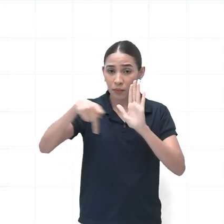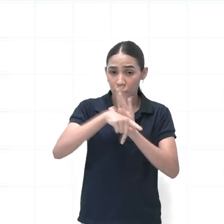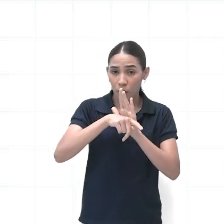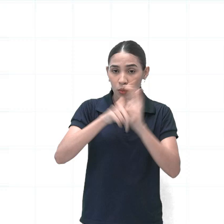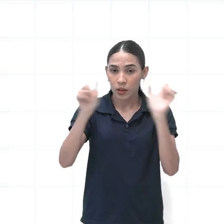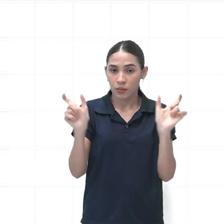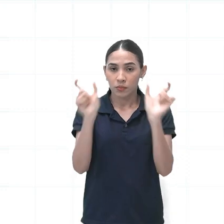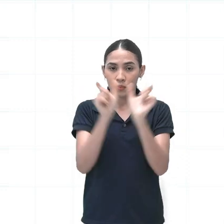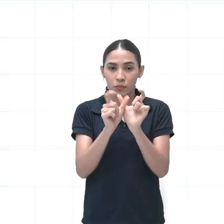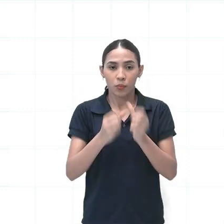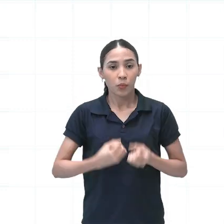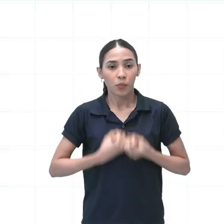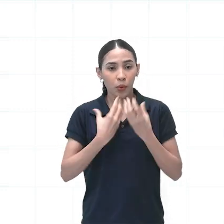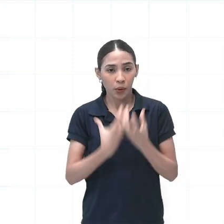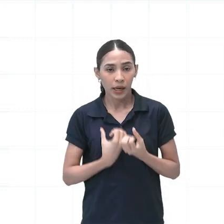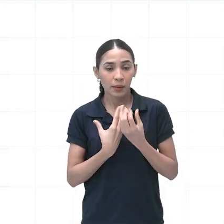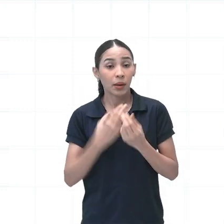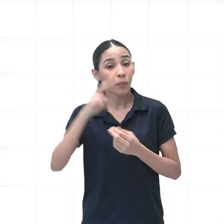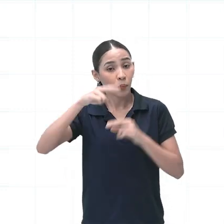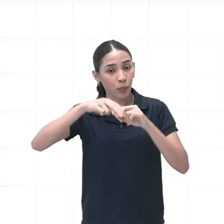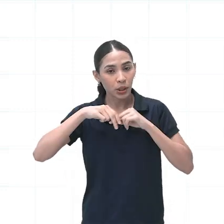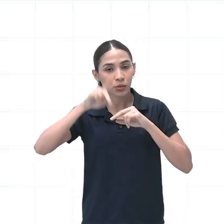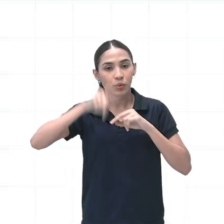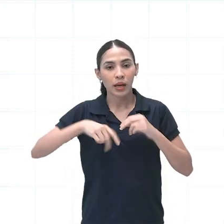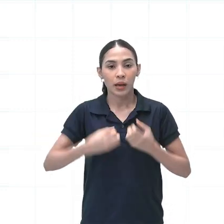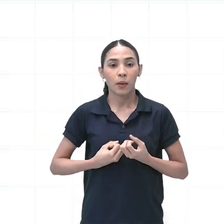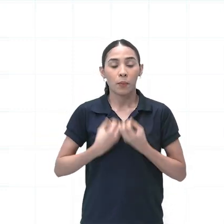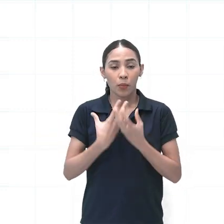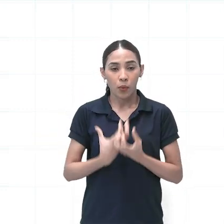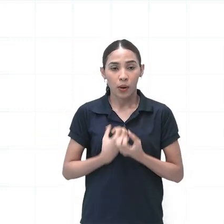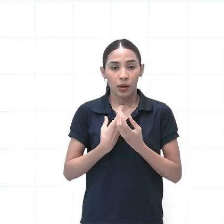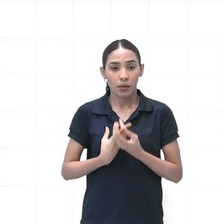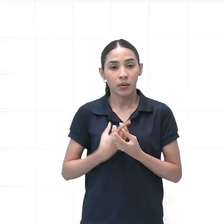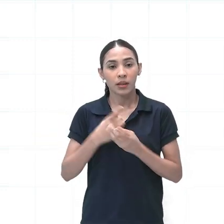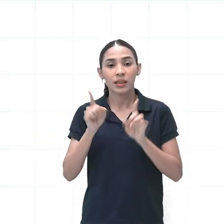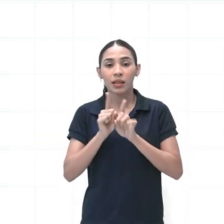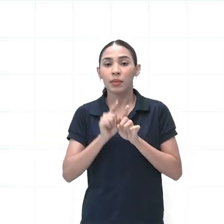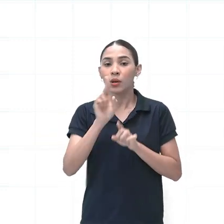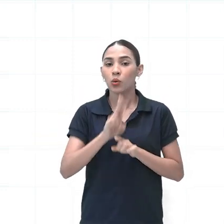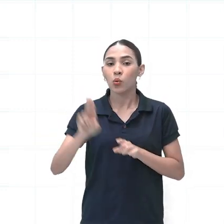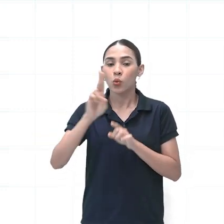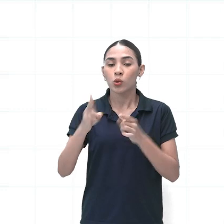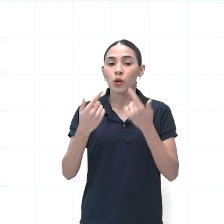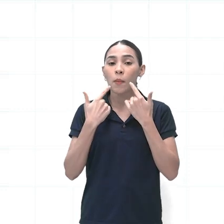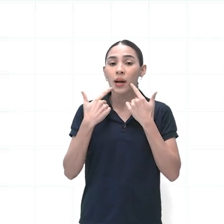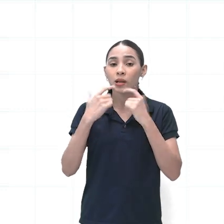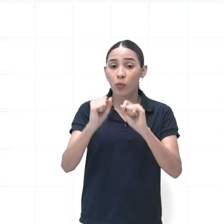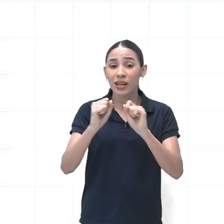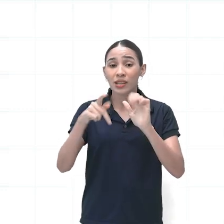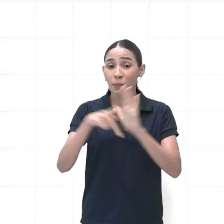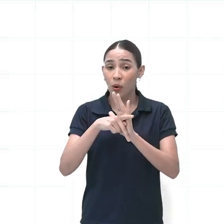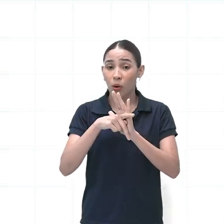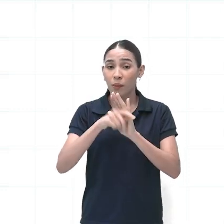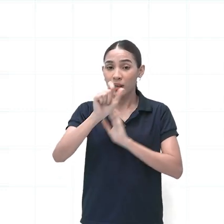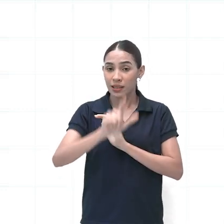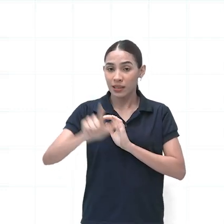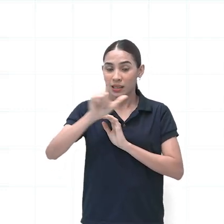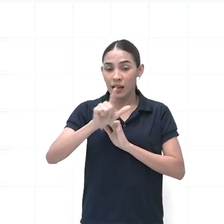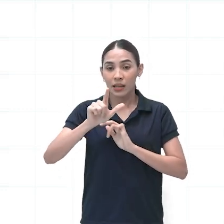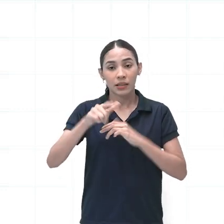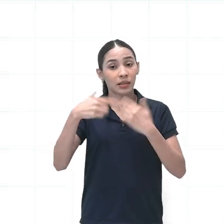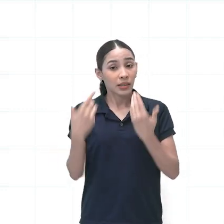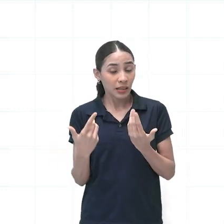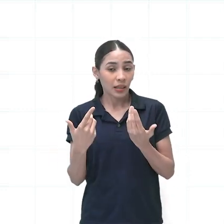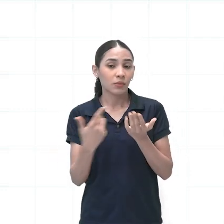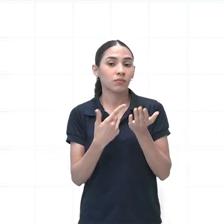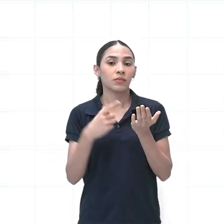composição poética, portanto ele é um poema, e que ele utiliza uma linguagem literária. E, nesse sentido, por